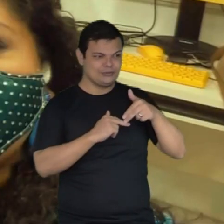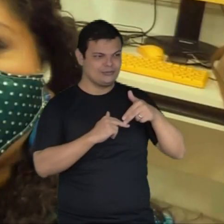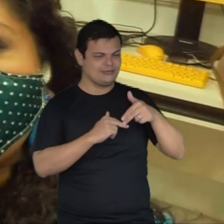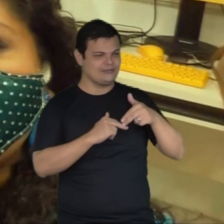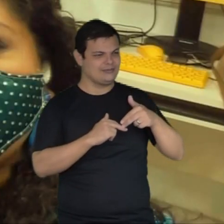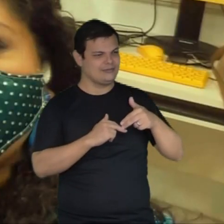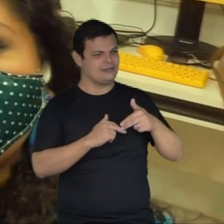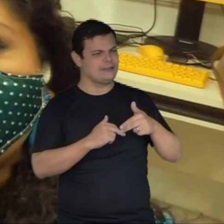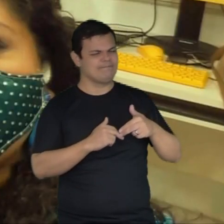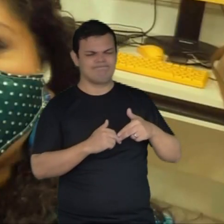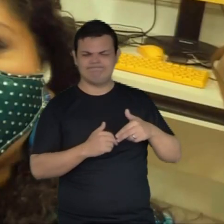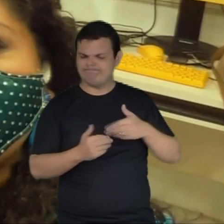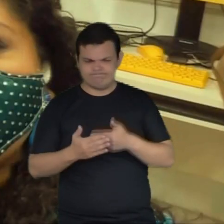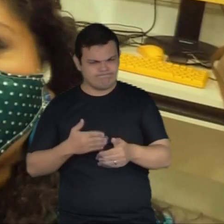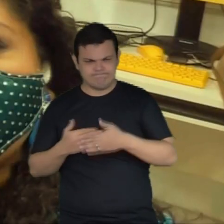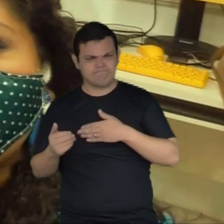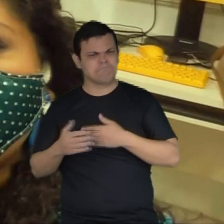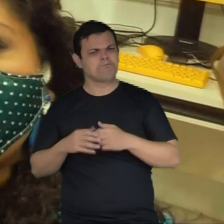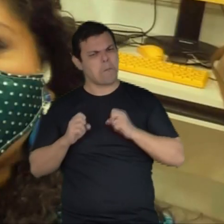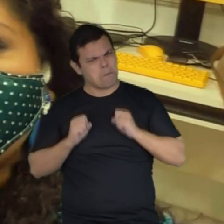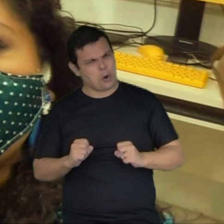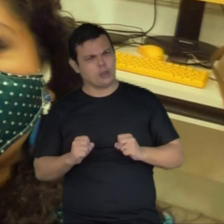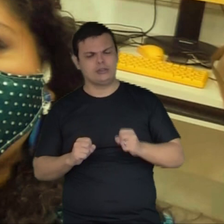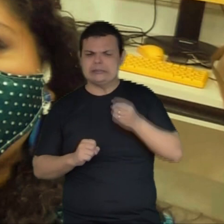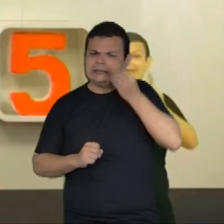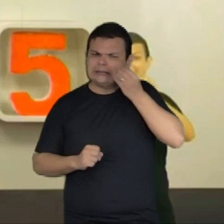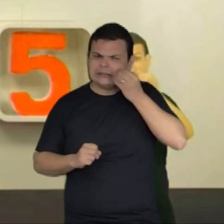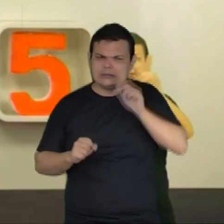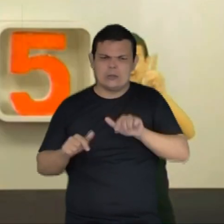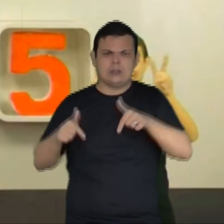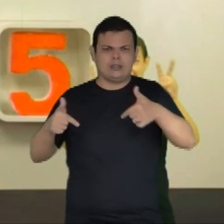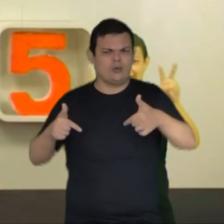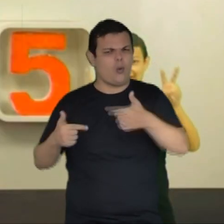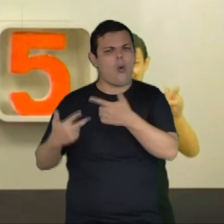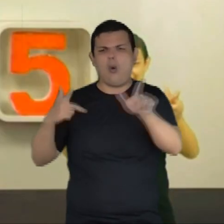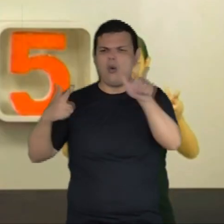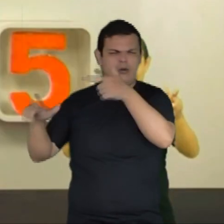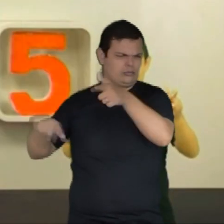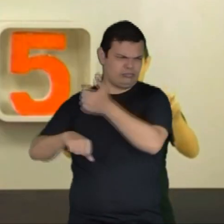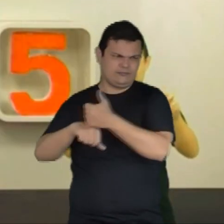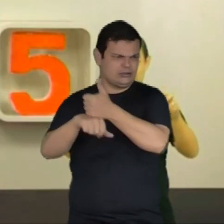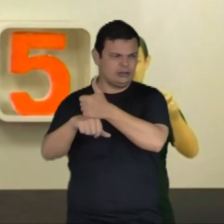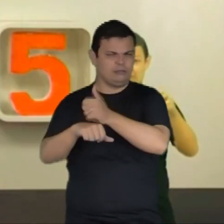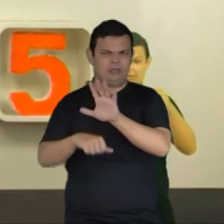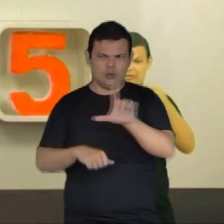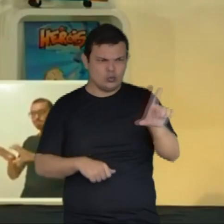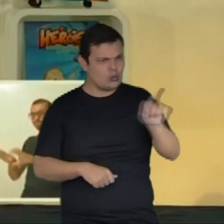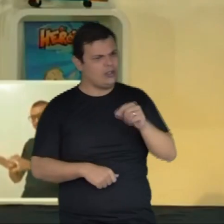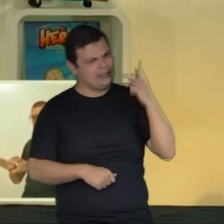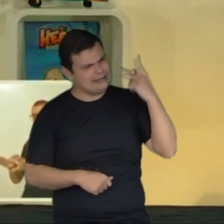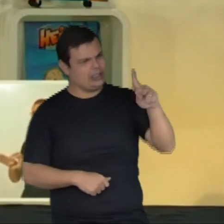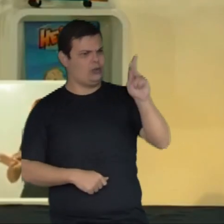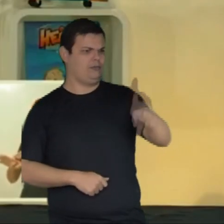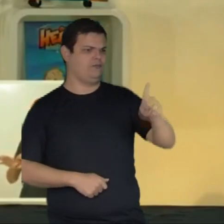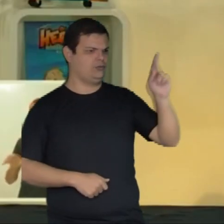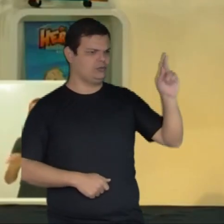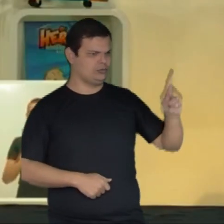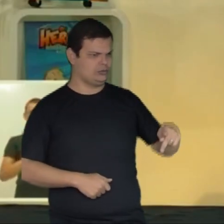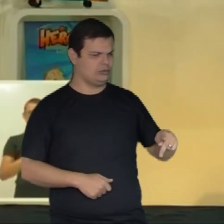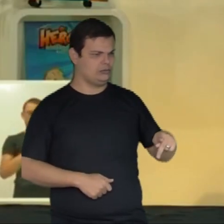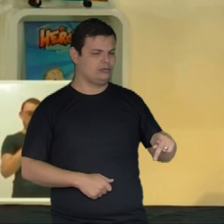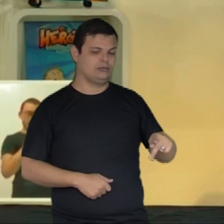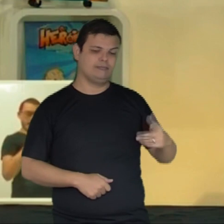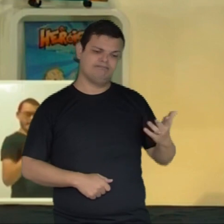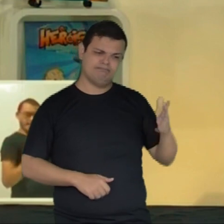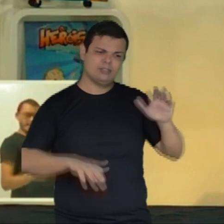que, mesmo podendo ser ou ter qualquer outra profissão, eu escolhi a sua profissão. Talvez